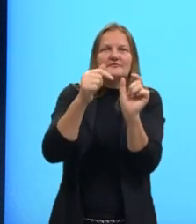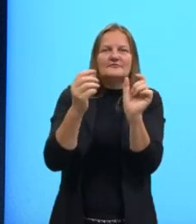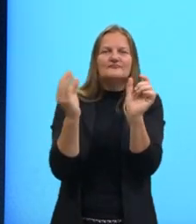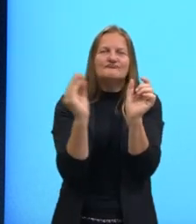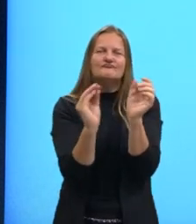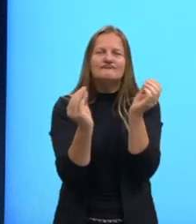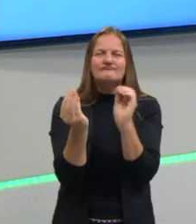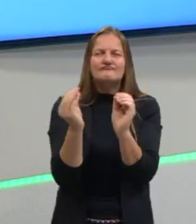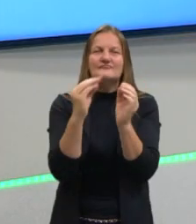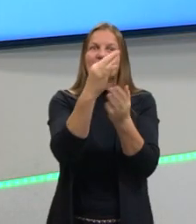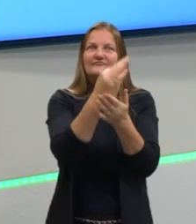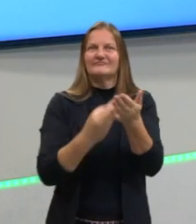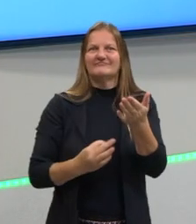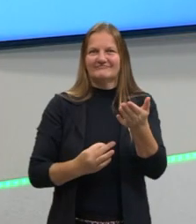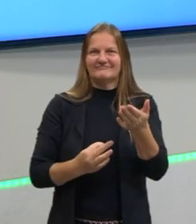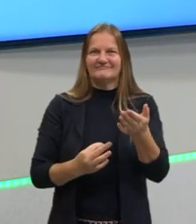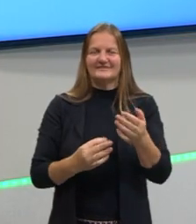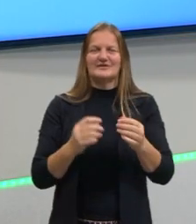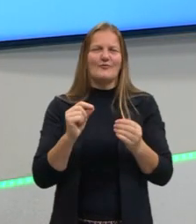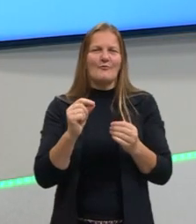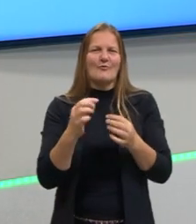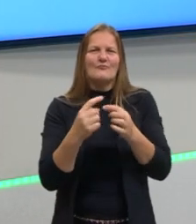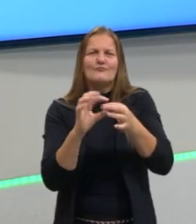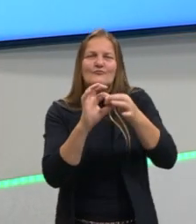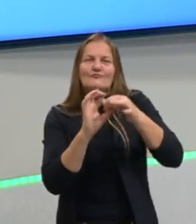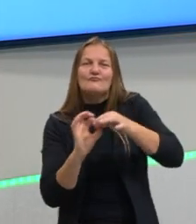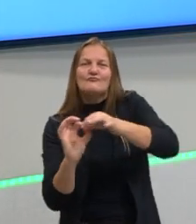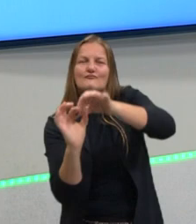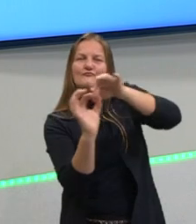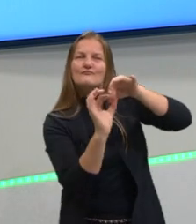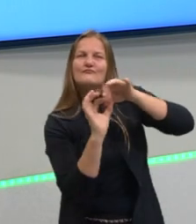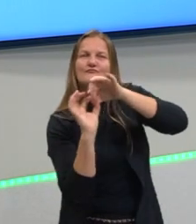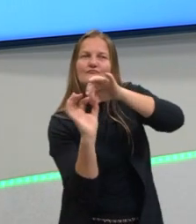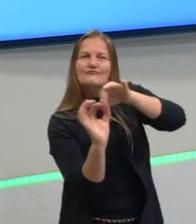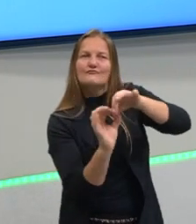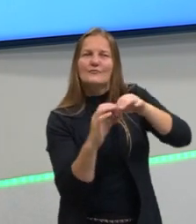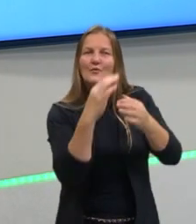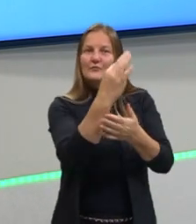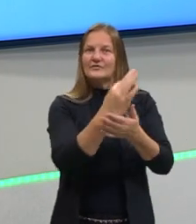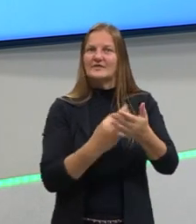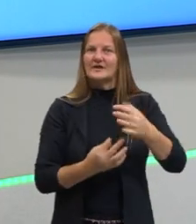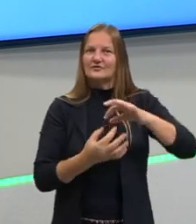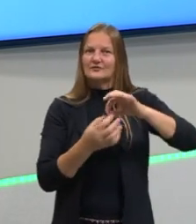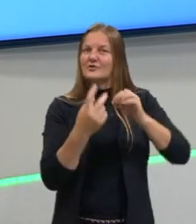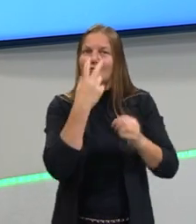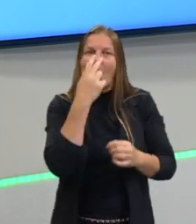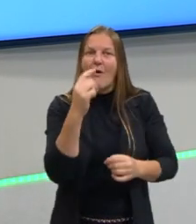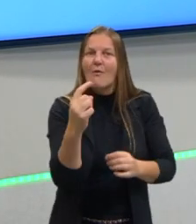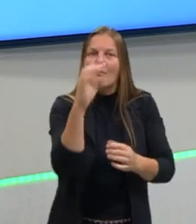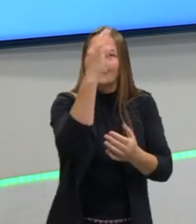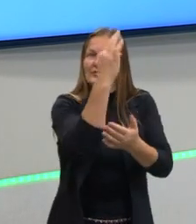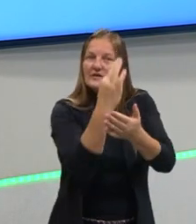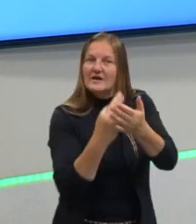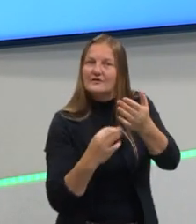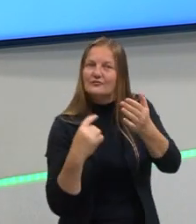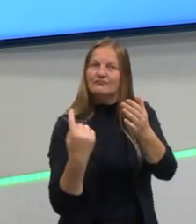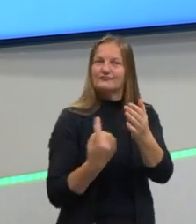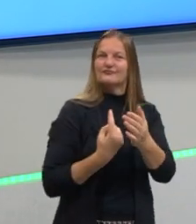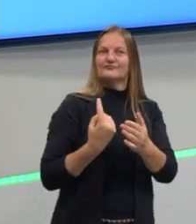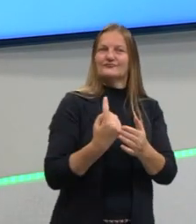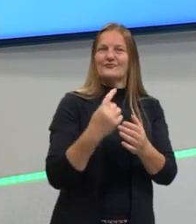sua no seu significado de unicidade né na totalidade desse texto que ele vai significar eu